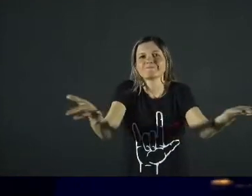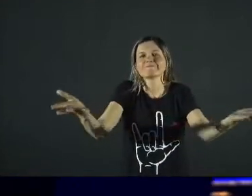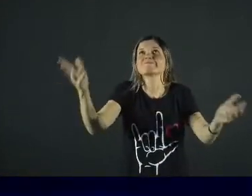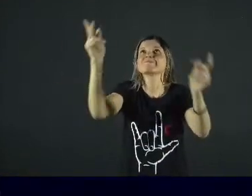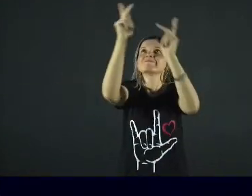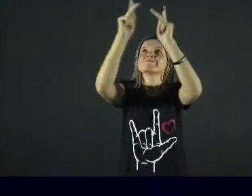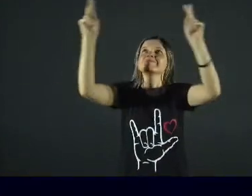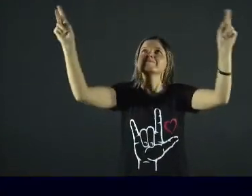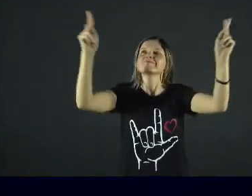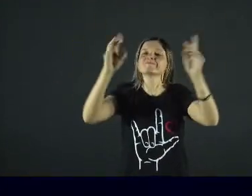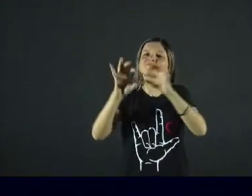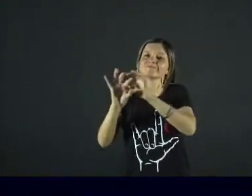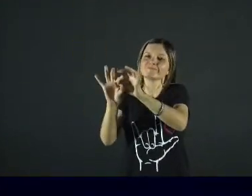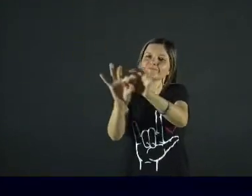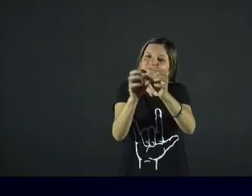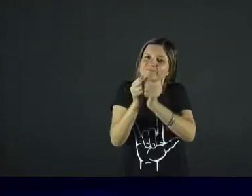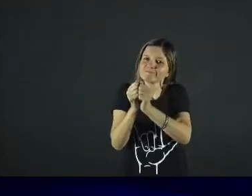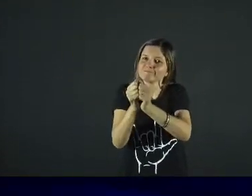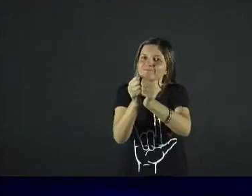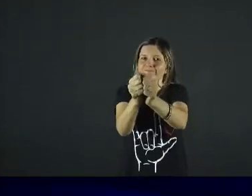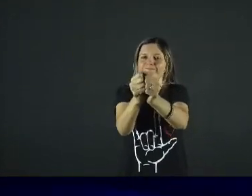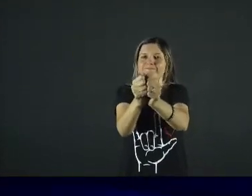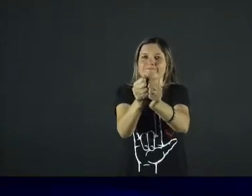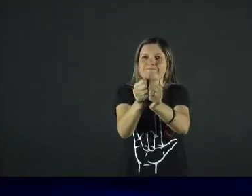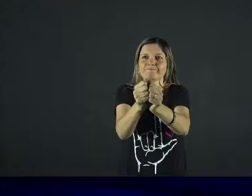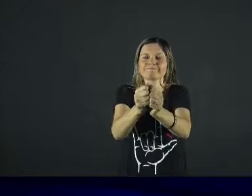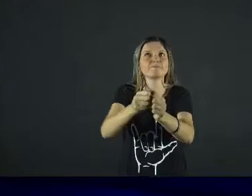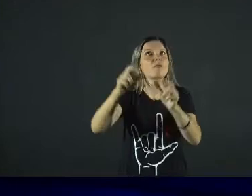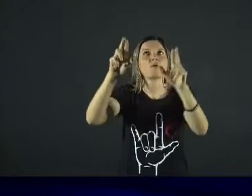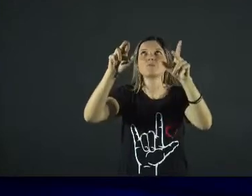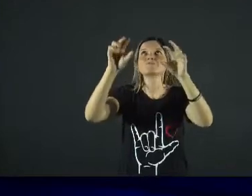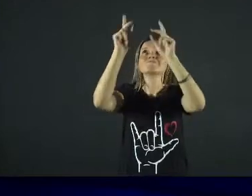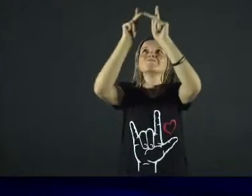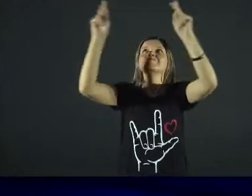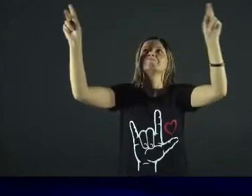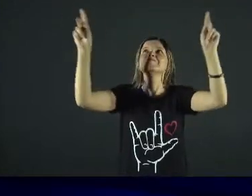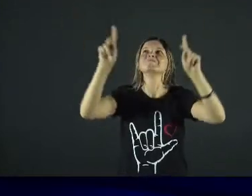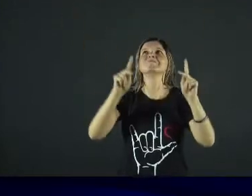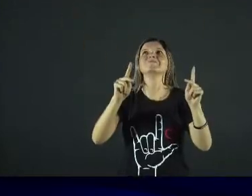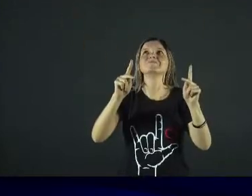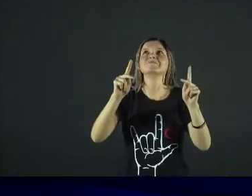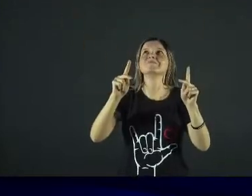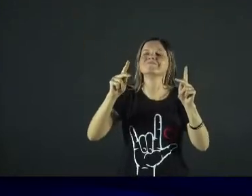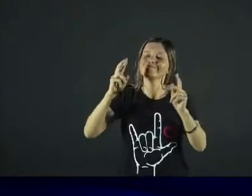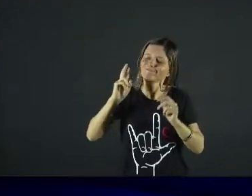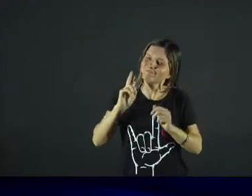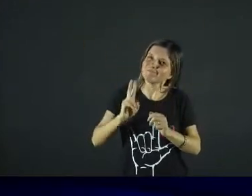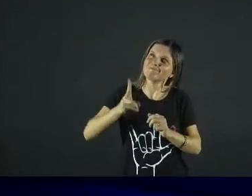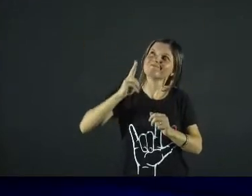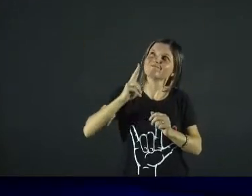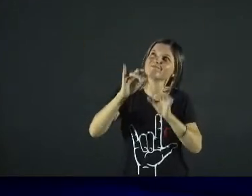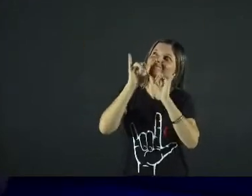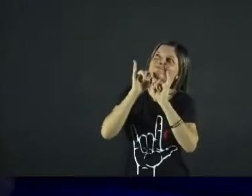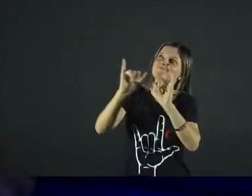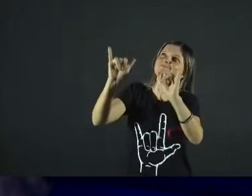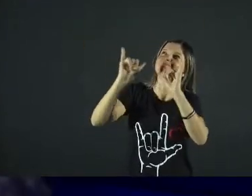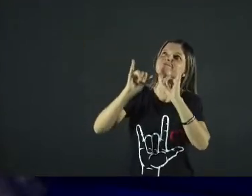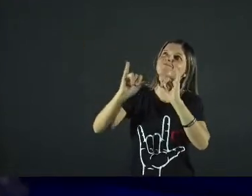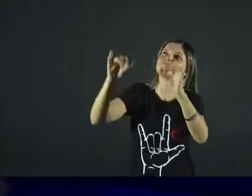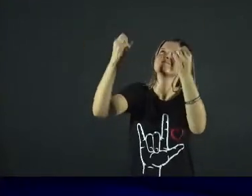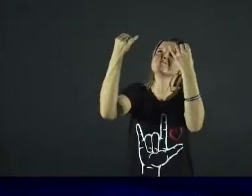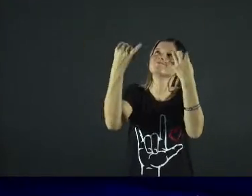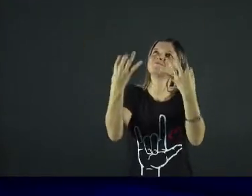paz seja convosco. A mesma paz que Jesus, ele sempre dizia aos seus